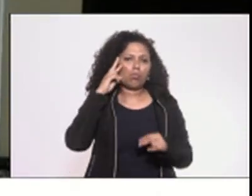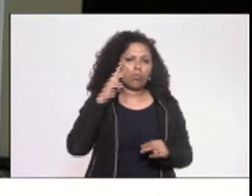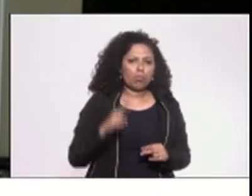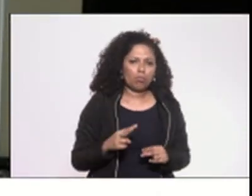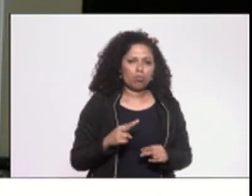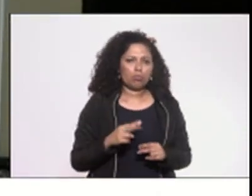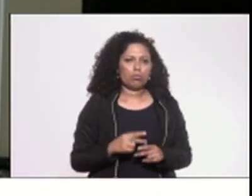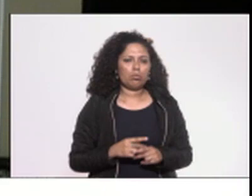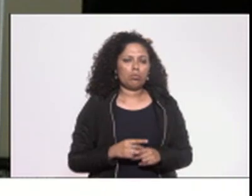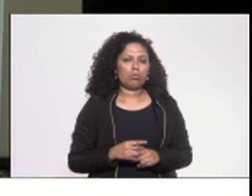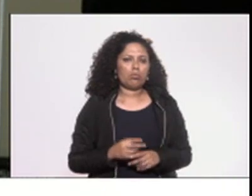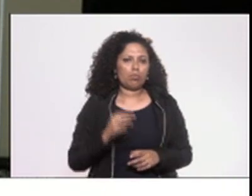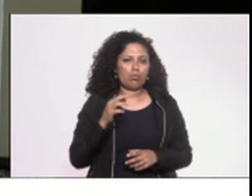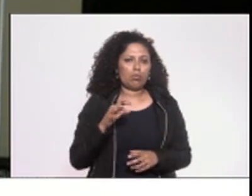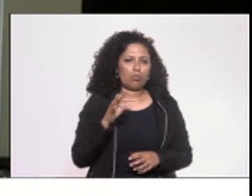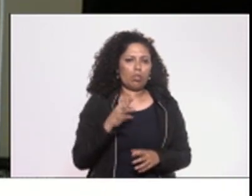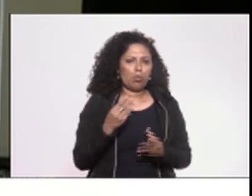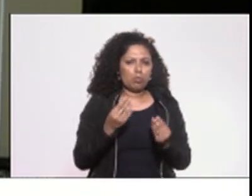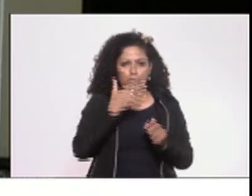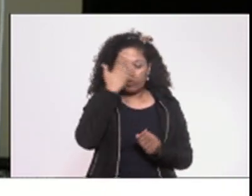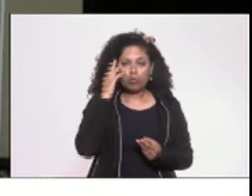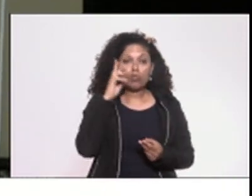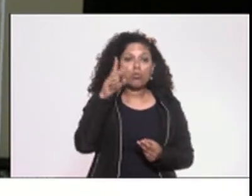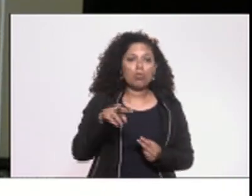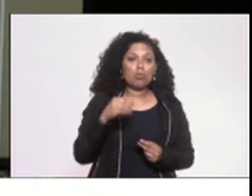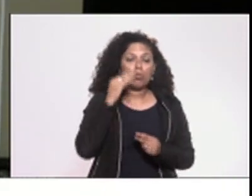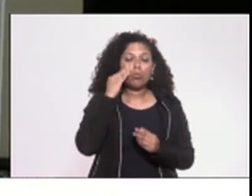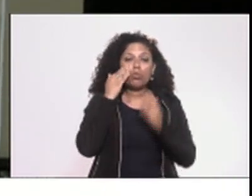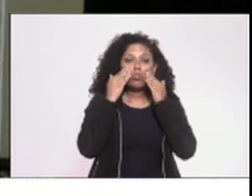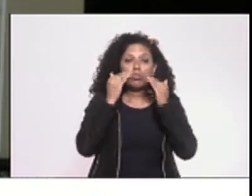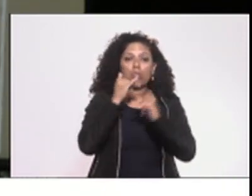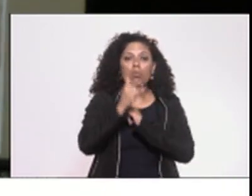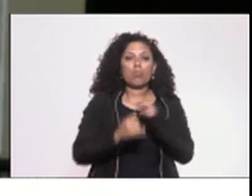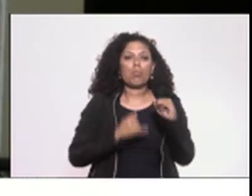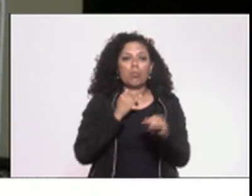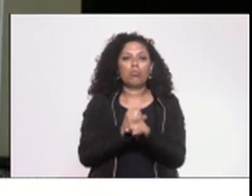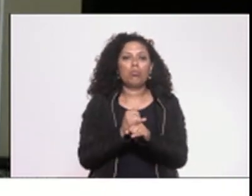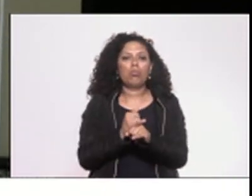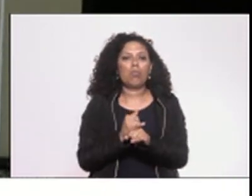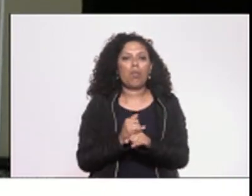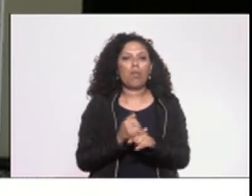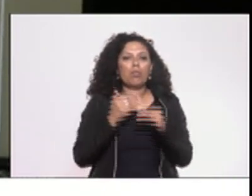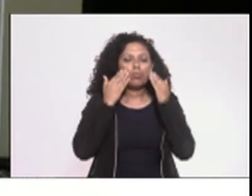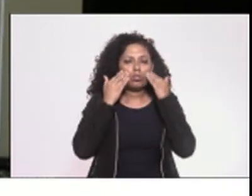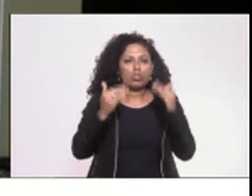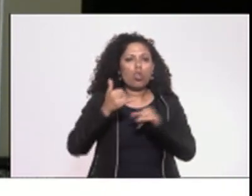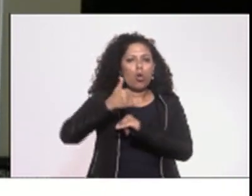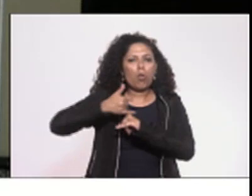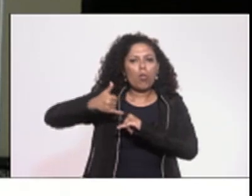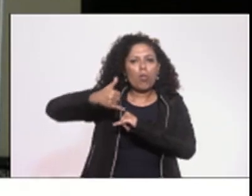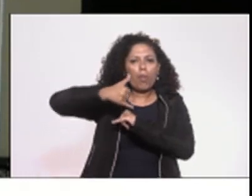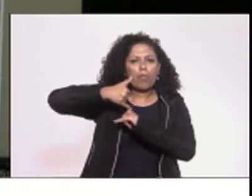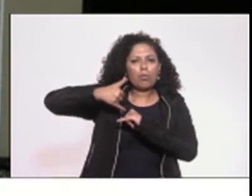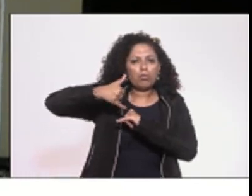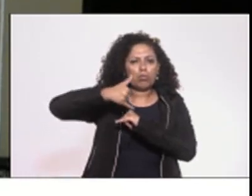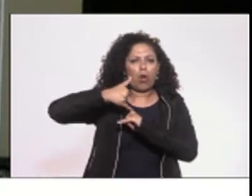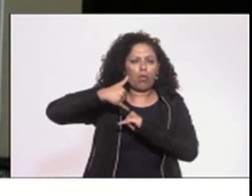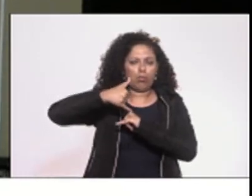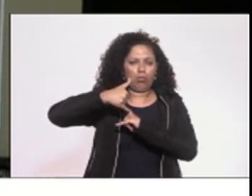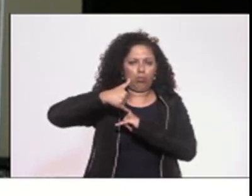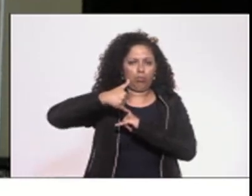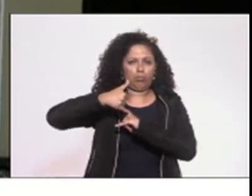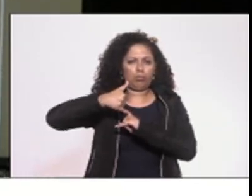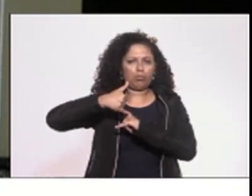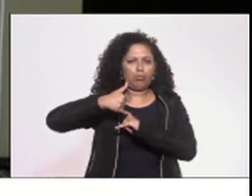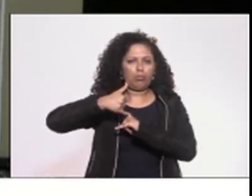quer dizer, quase todo mundo é pretensão, mas muita gente viu. Esse é um acidente com derramamento com petróleo simulado num tanque. A